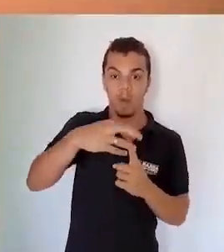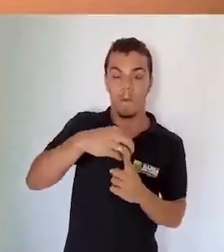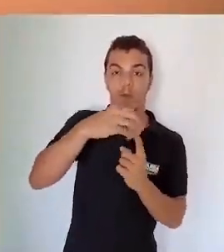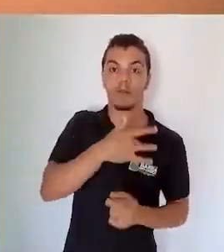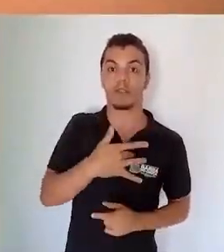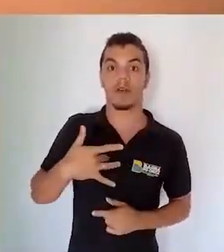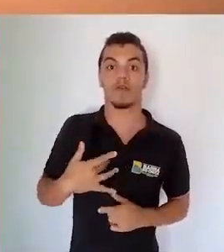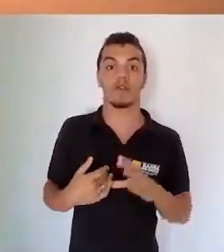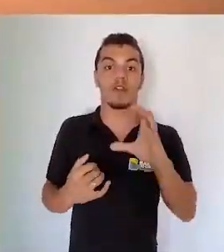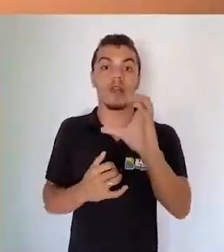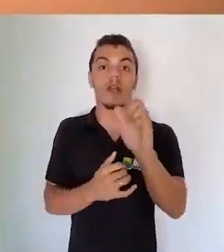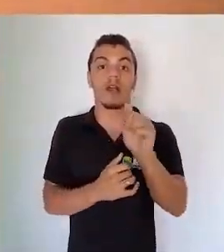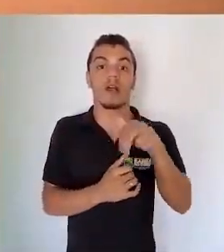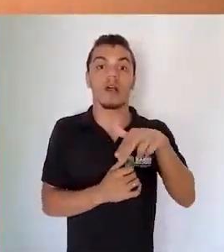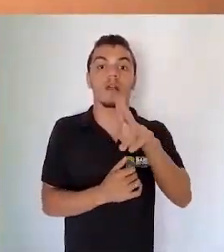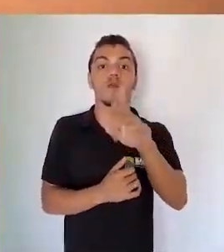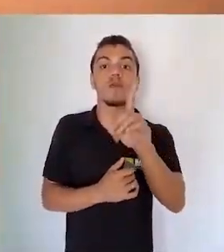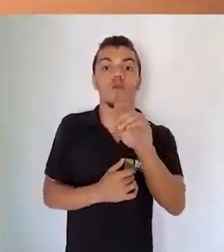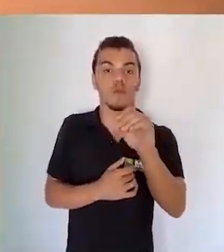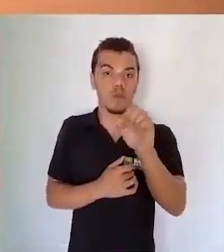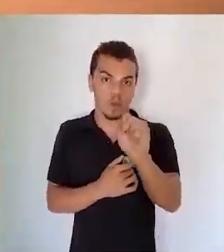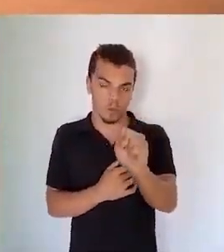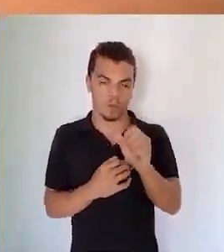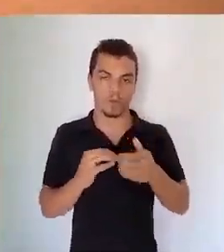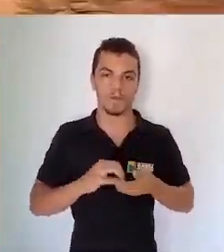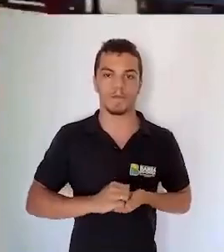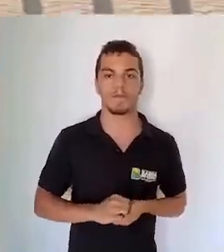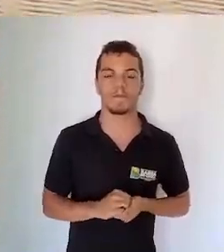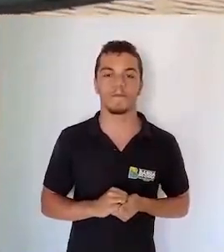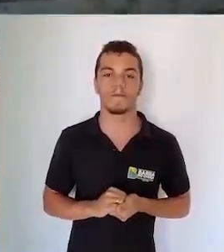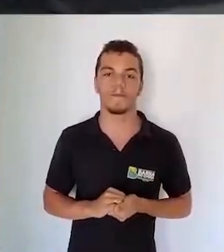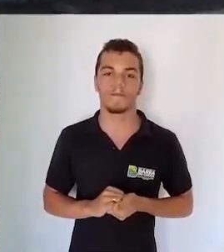de Canudos com um posto de saúde na região do Pau-Brasil.